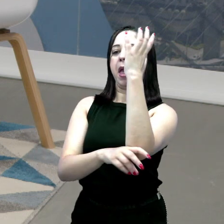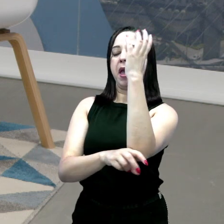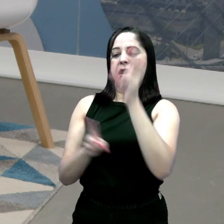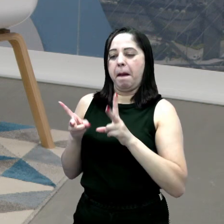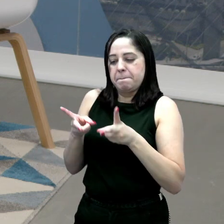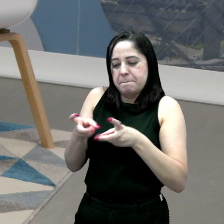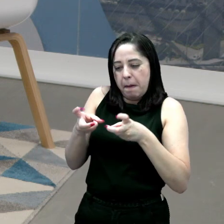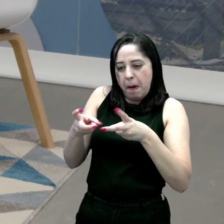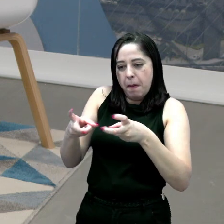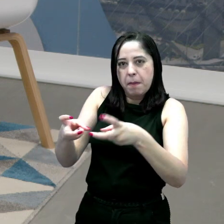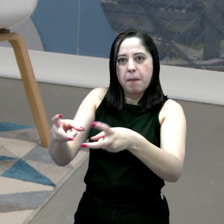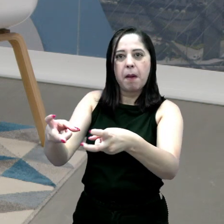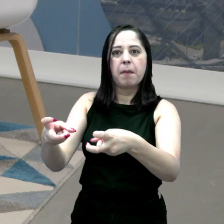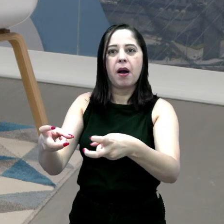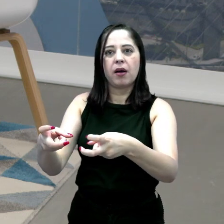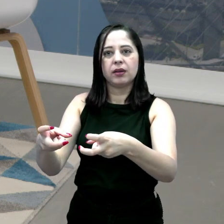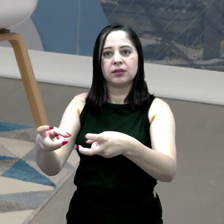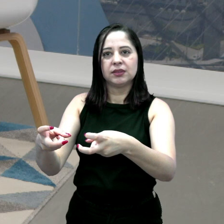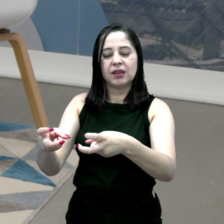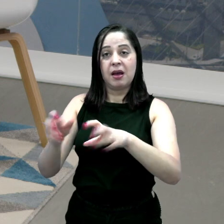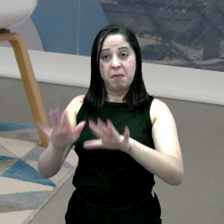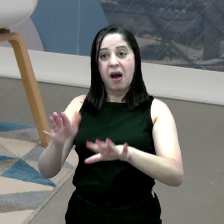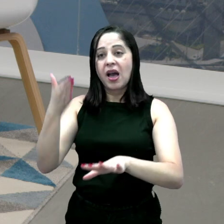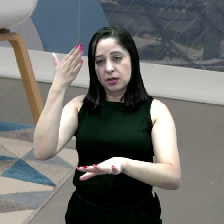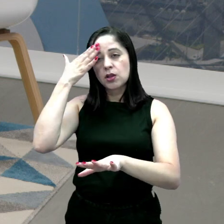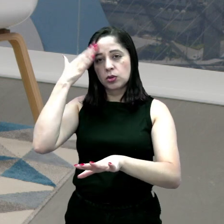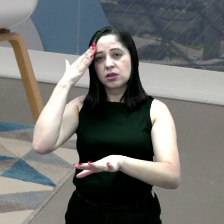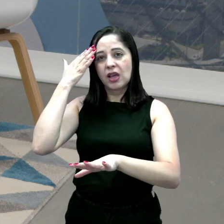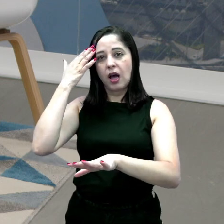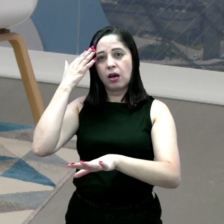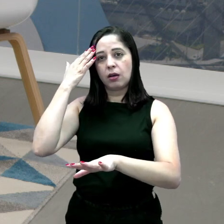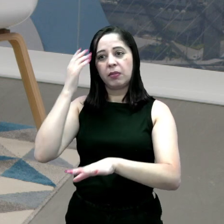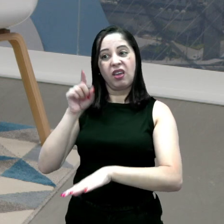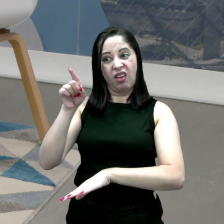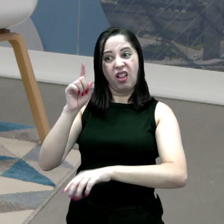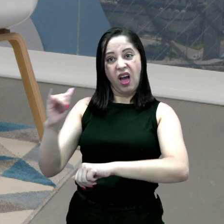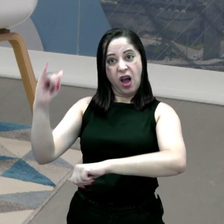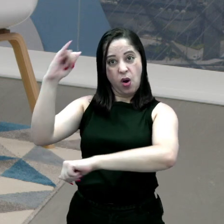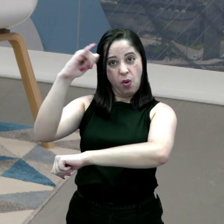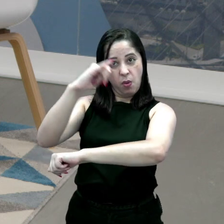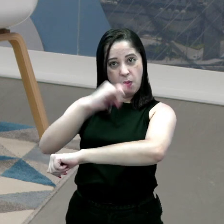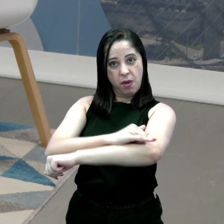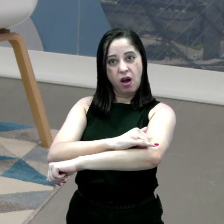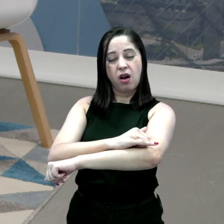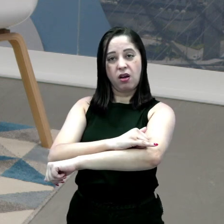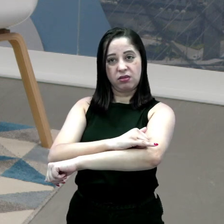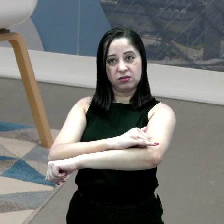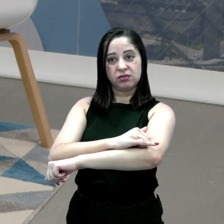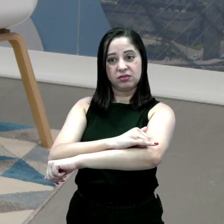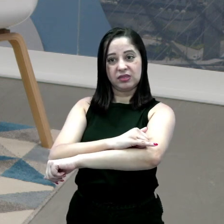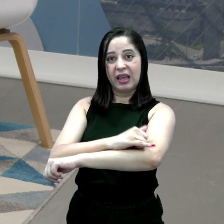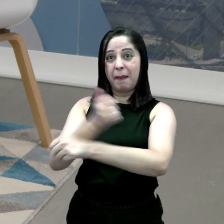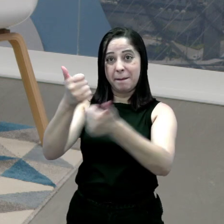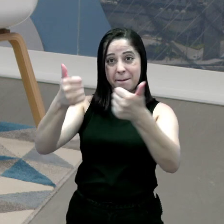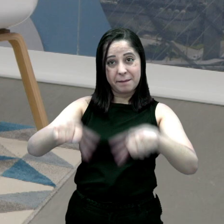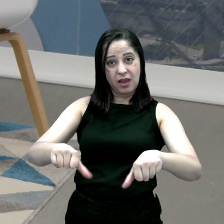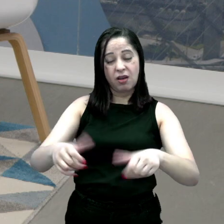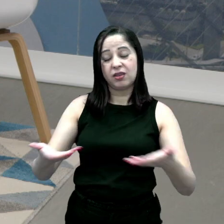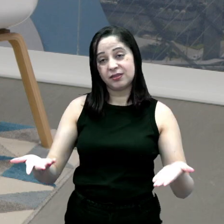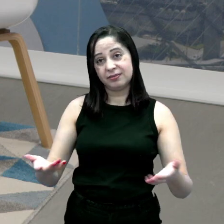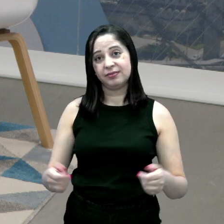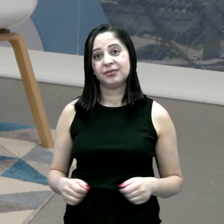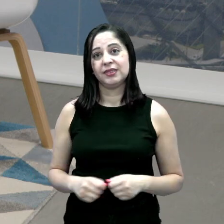mais avião pousa lá, pior vai ficar. Mas o mundo ainda tem vamos aproveitar antes da